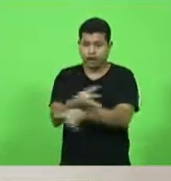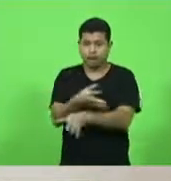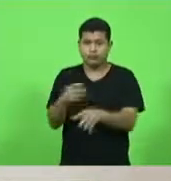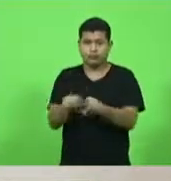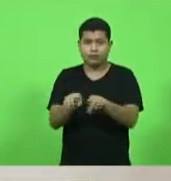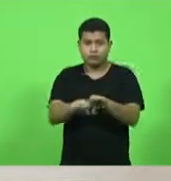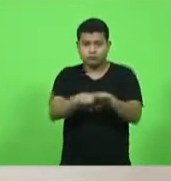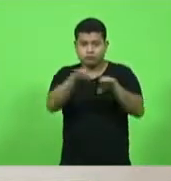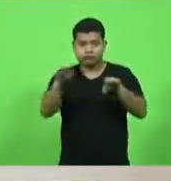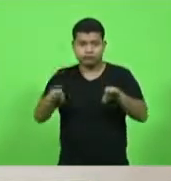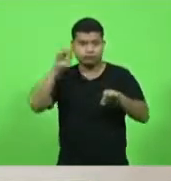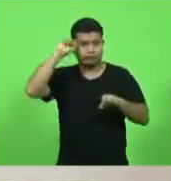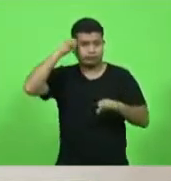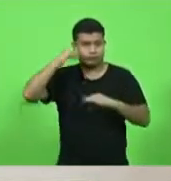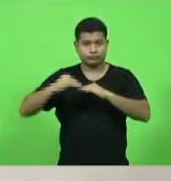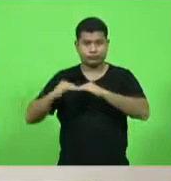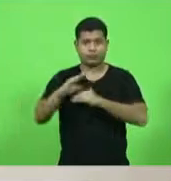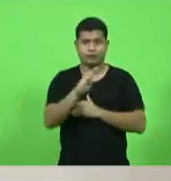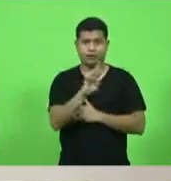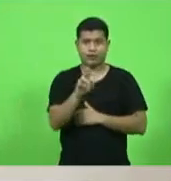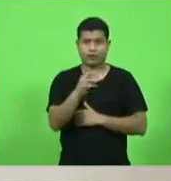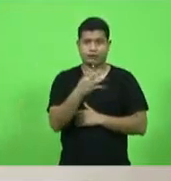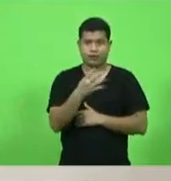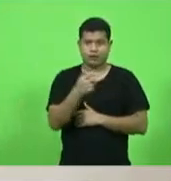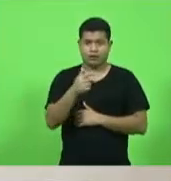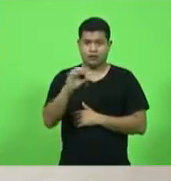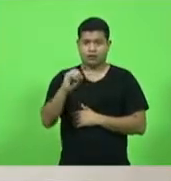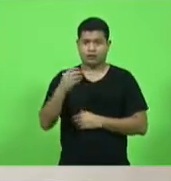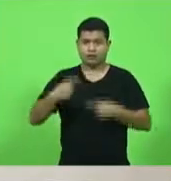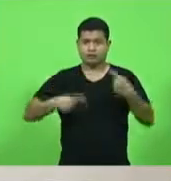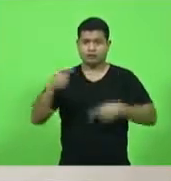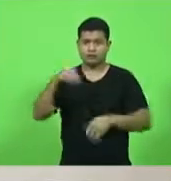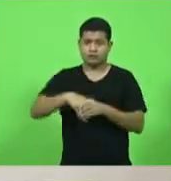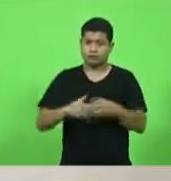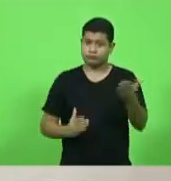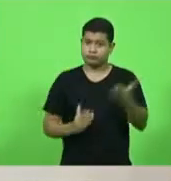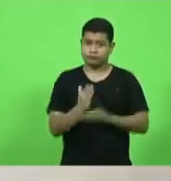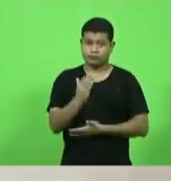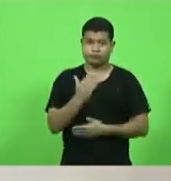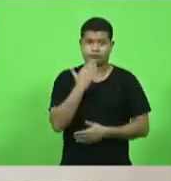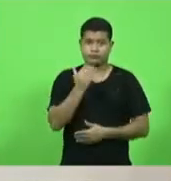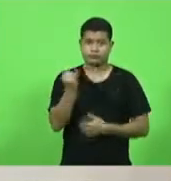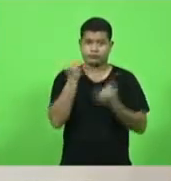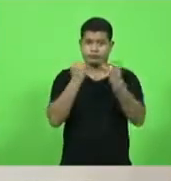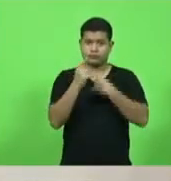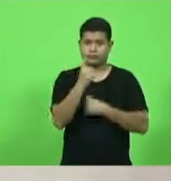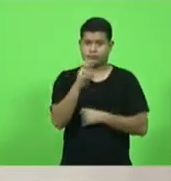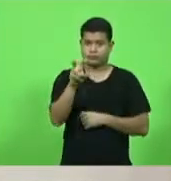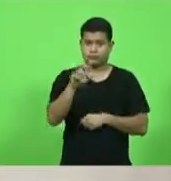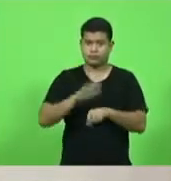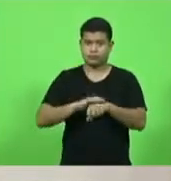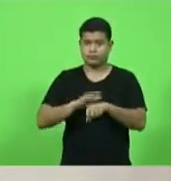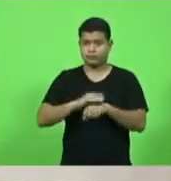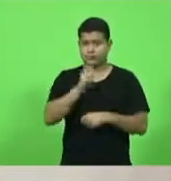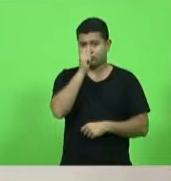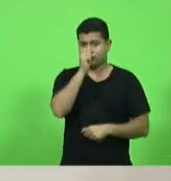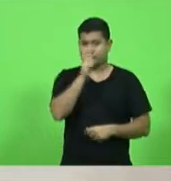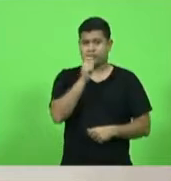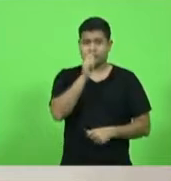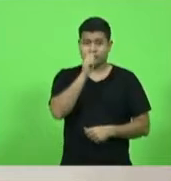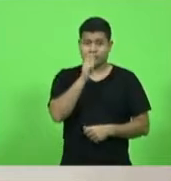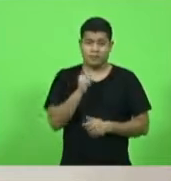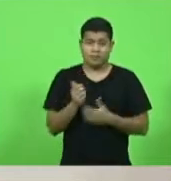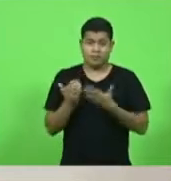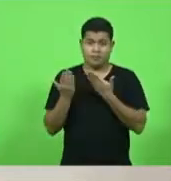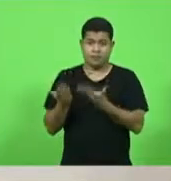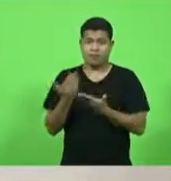BR-470. Discussão, votação, aprovado. Pedido de informação número 15, deputado João Amin, solicitando ao